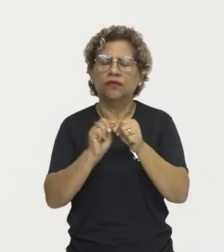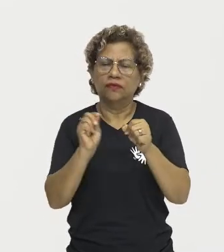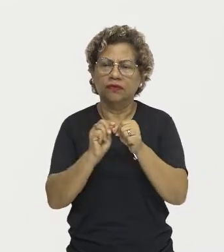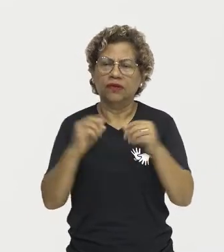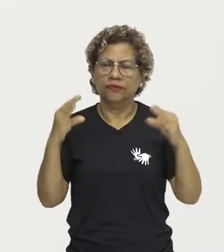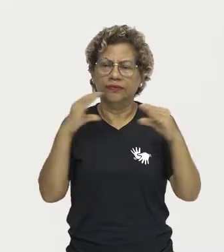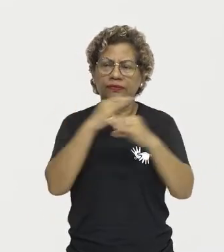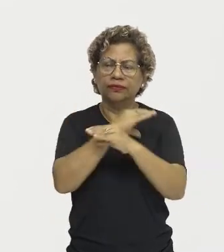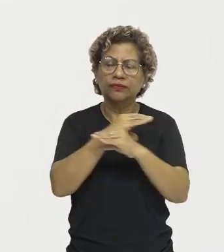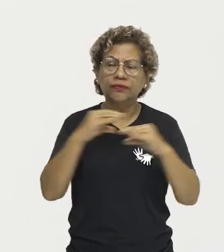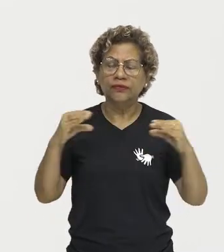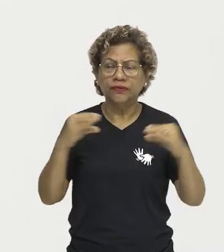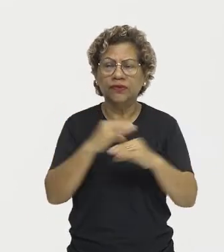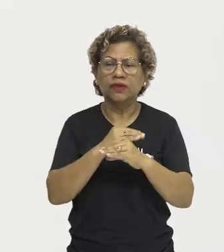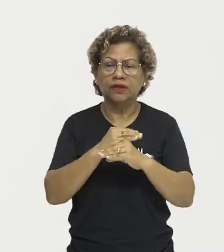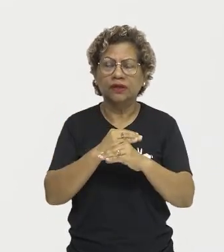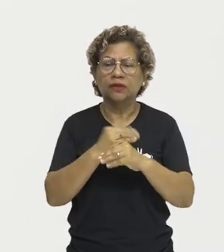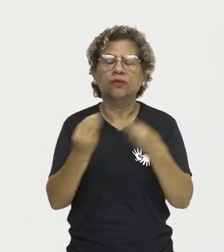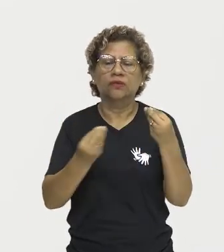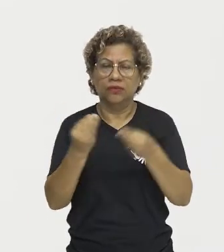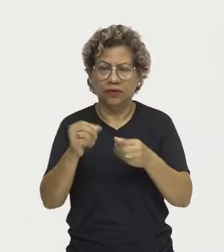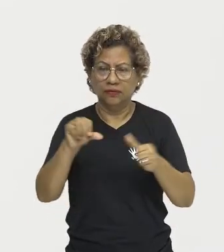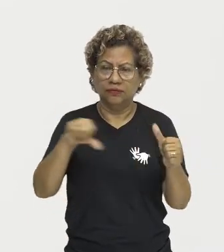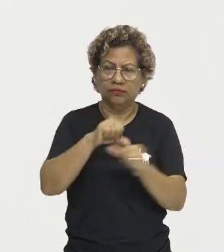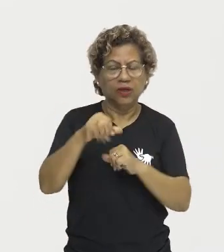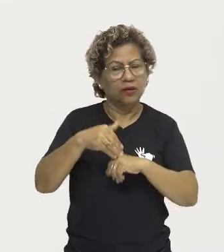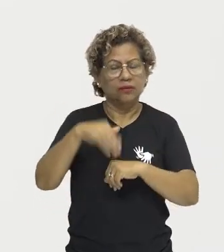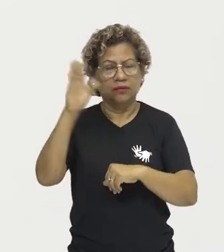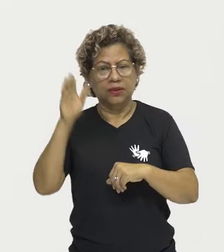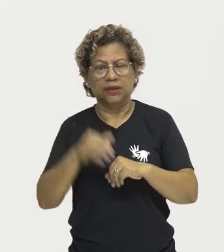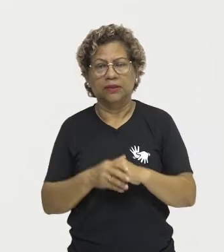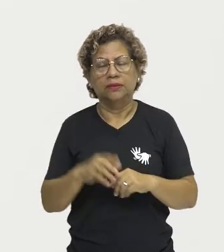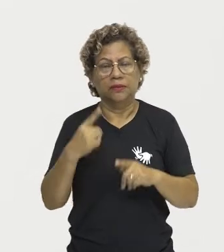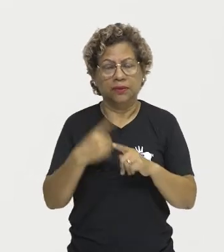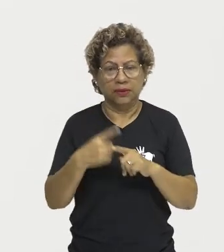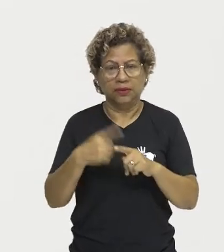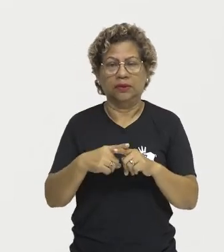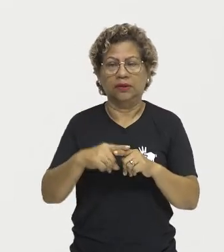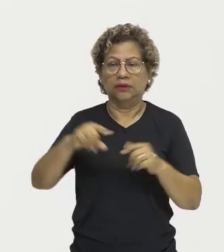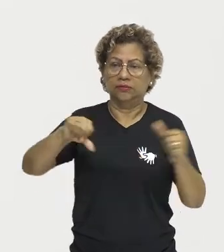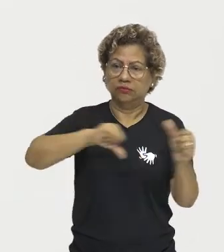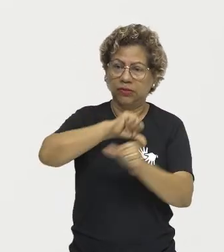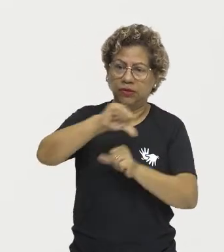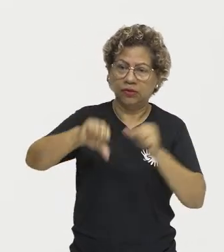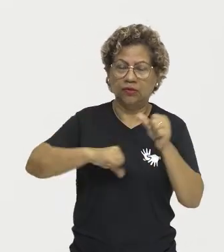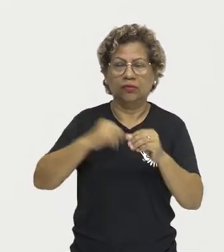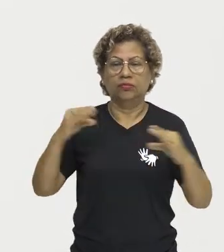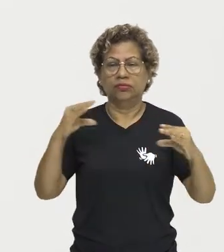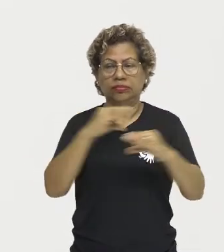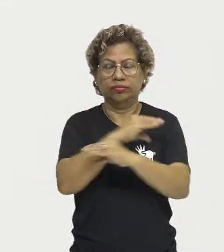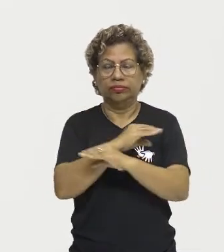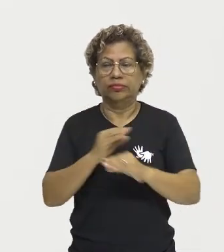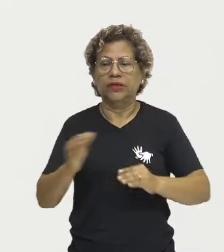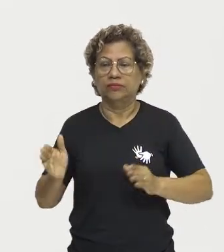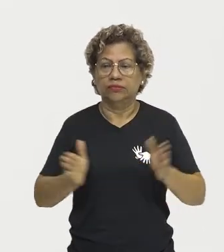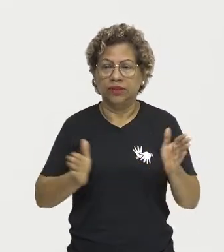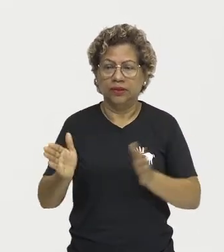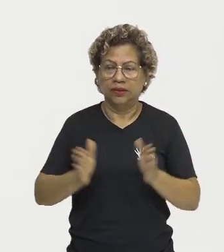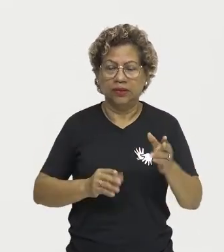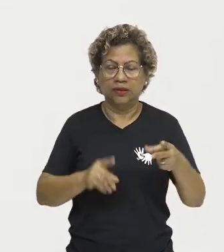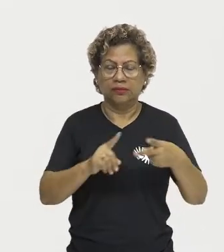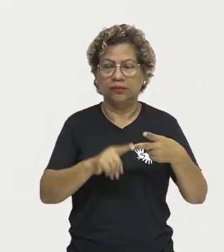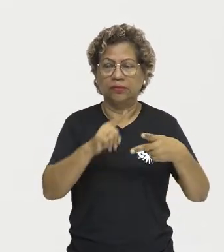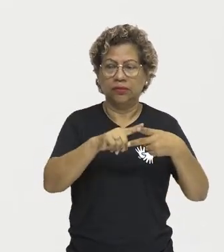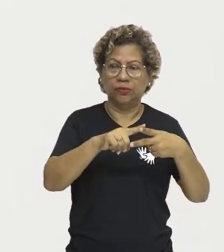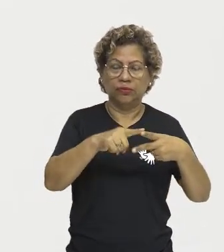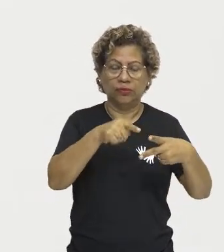ou mais? É porque pelo princípio das trocas de calor, sempre dois corpos irão um perder